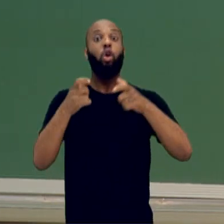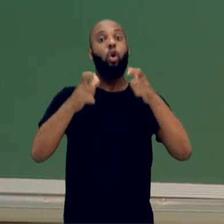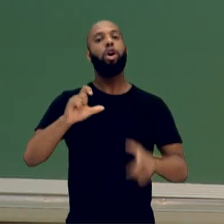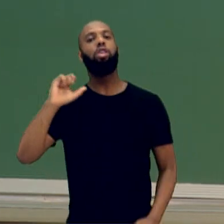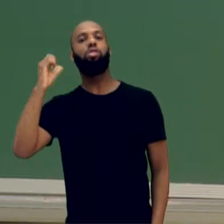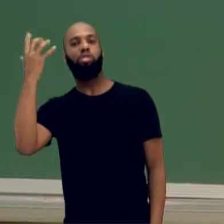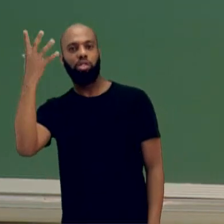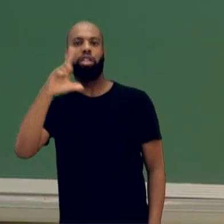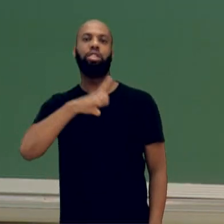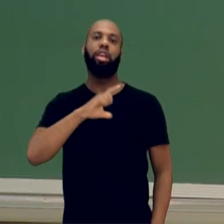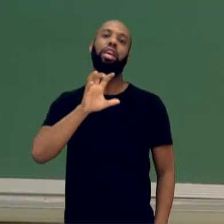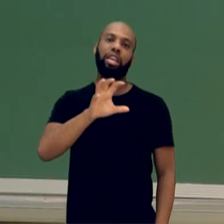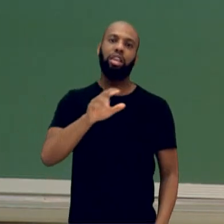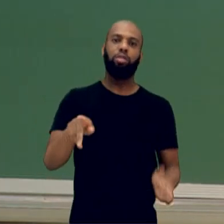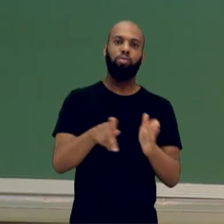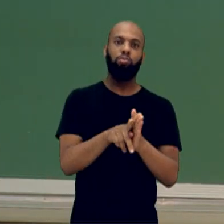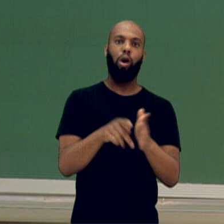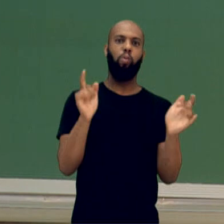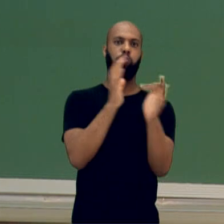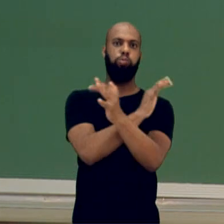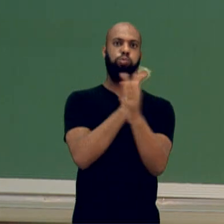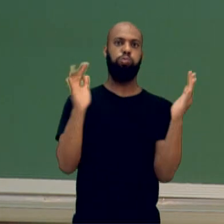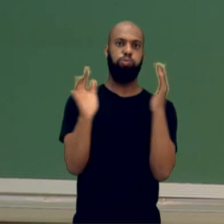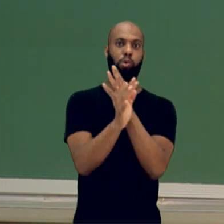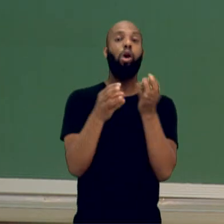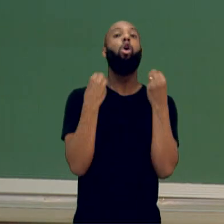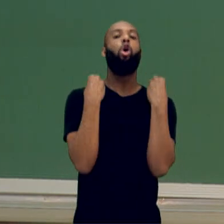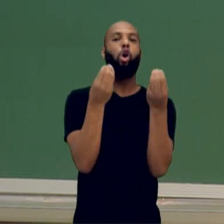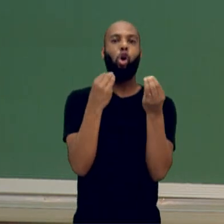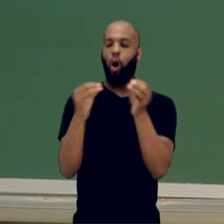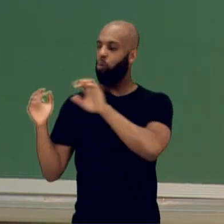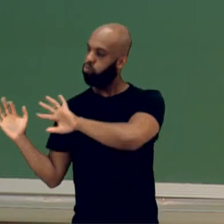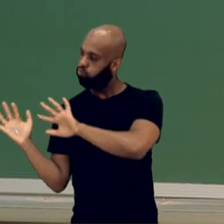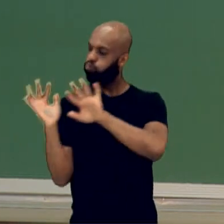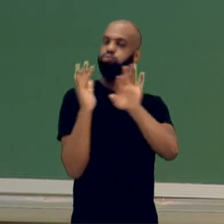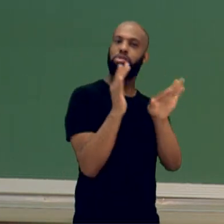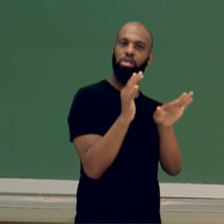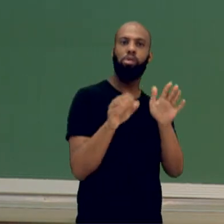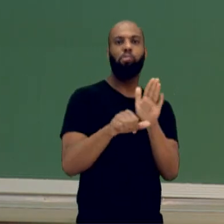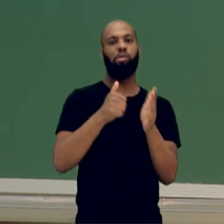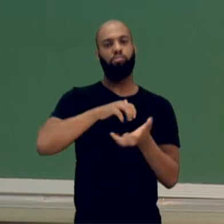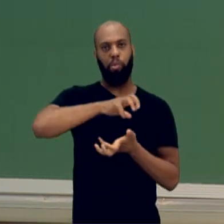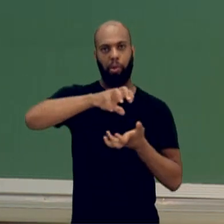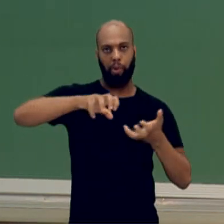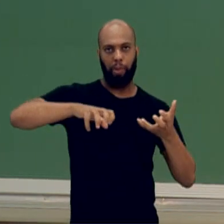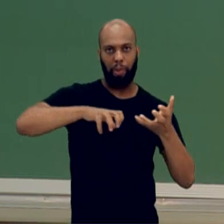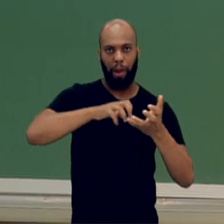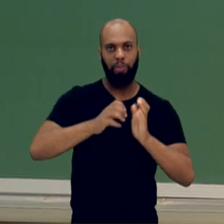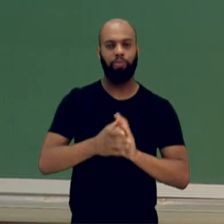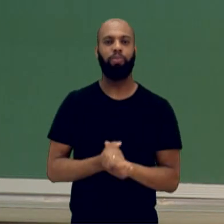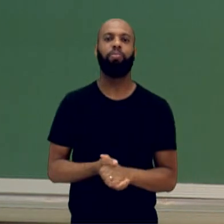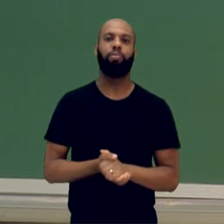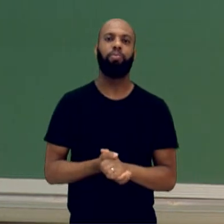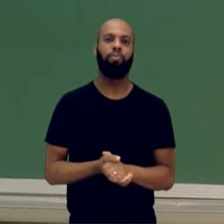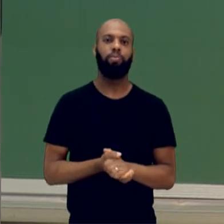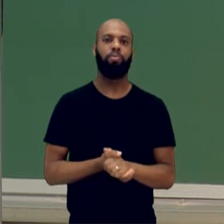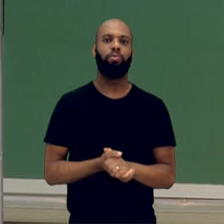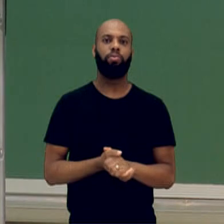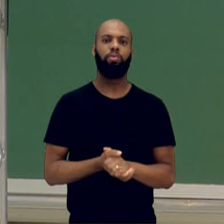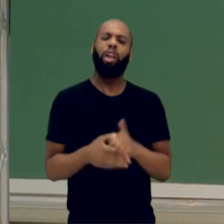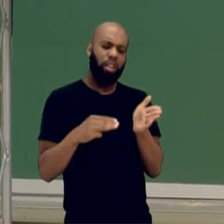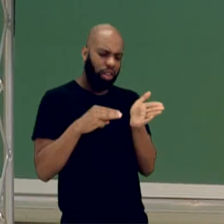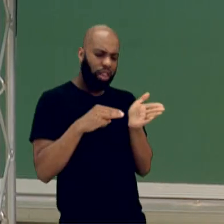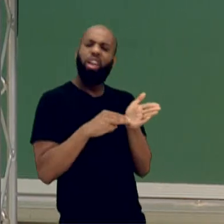nós vamos ter a formação desses grandes núcleos urbanos nesse momento aqui da primeira Revolução, certo?